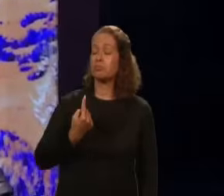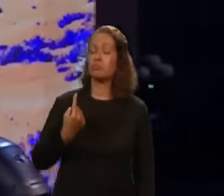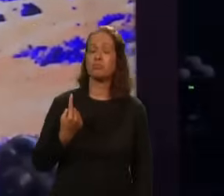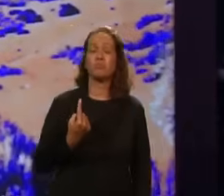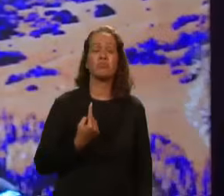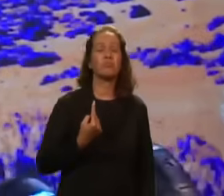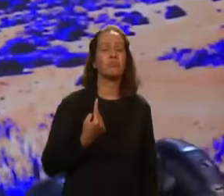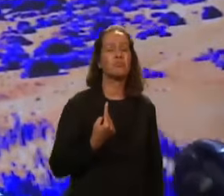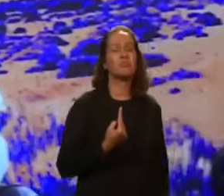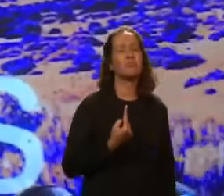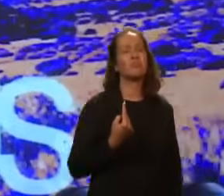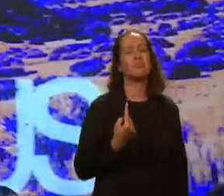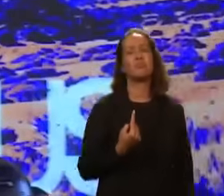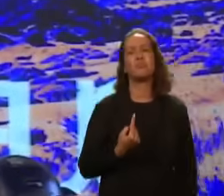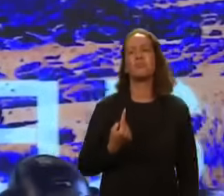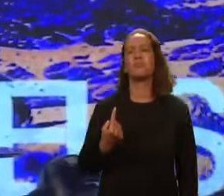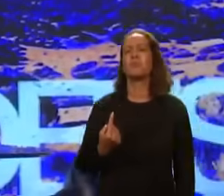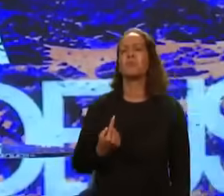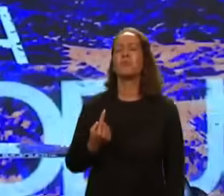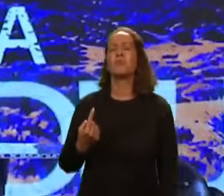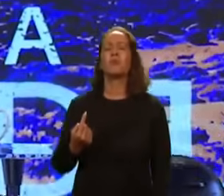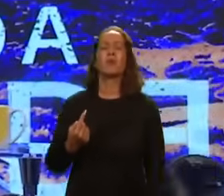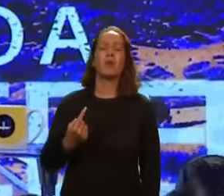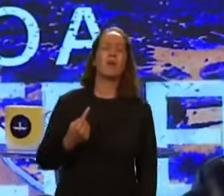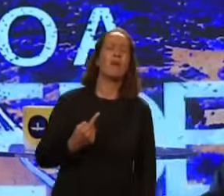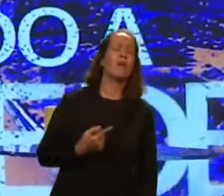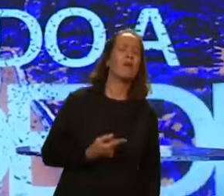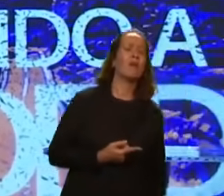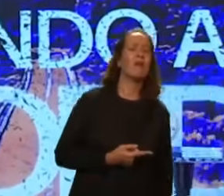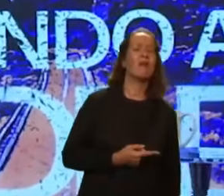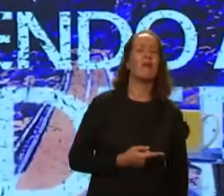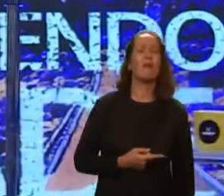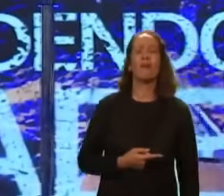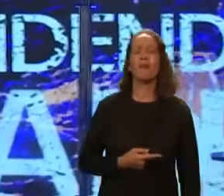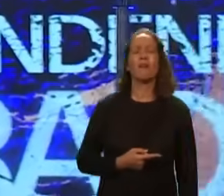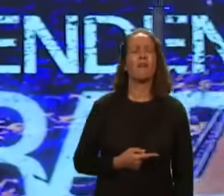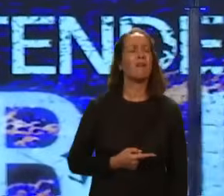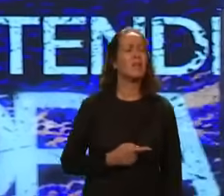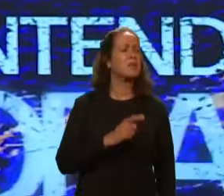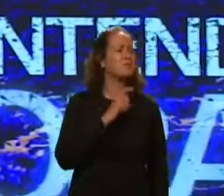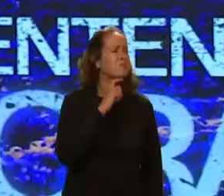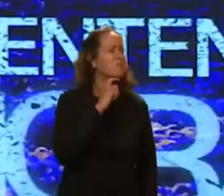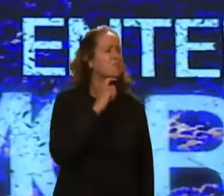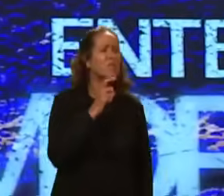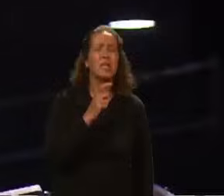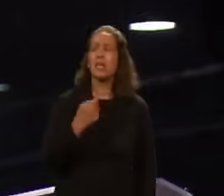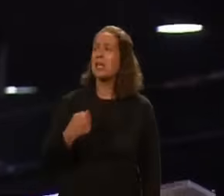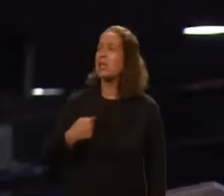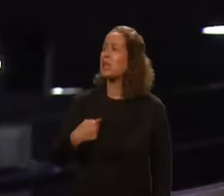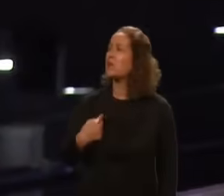vejo mais o cais, só Deus e eu agora.